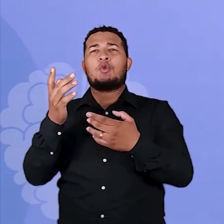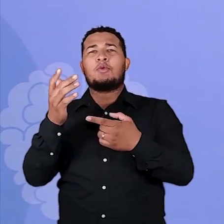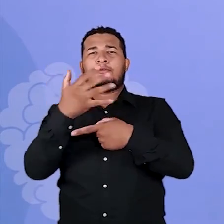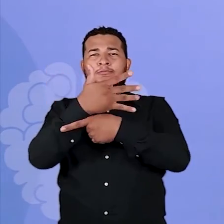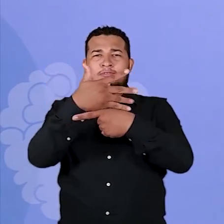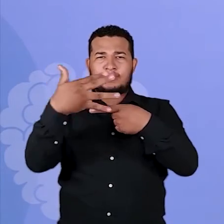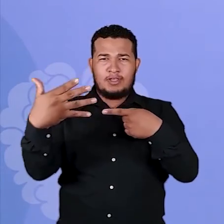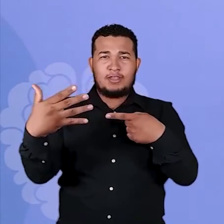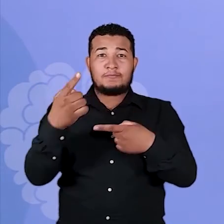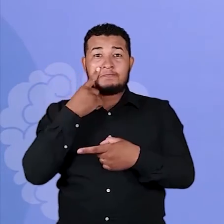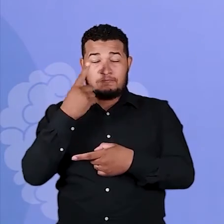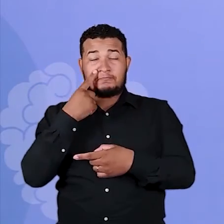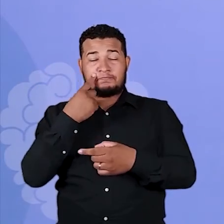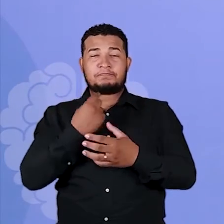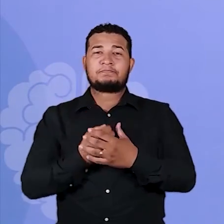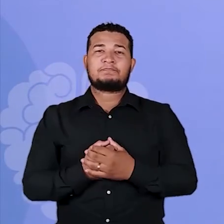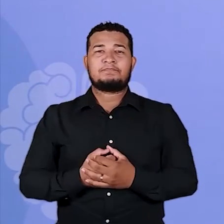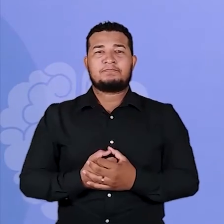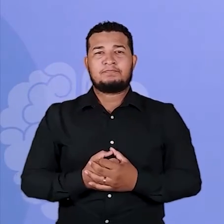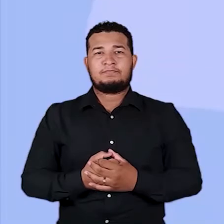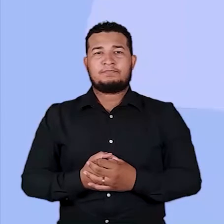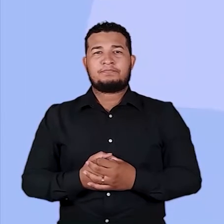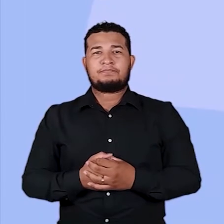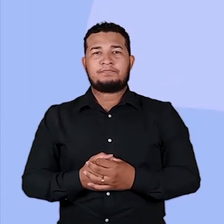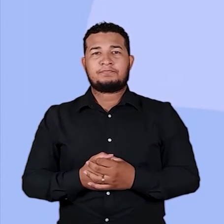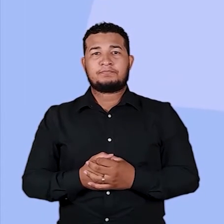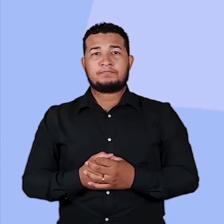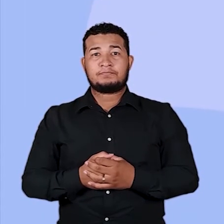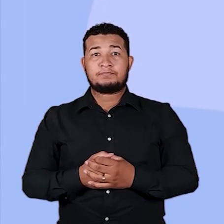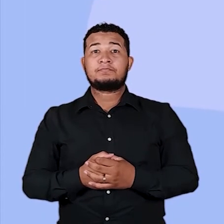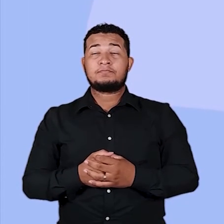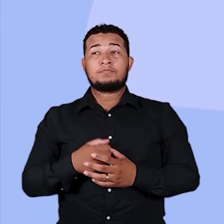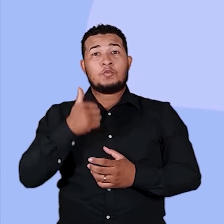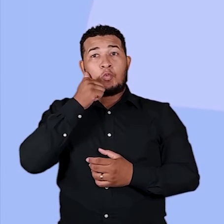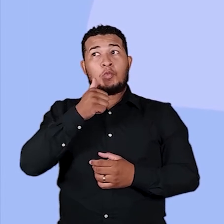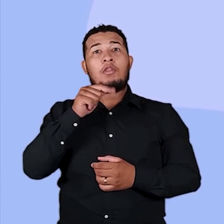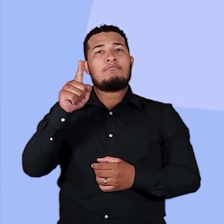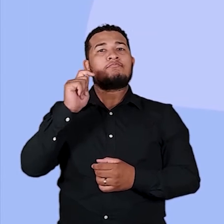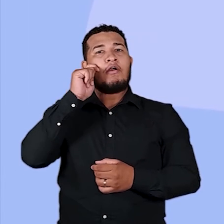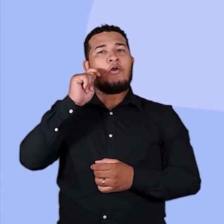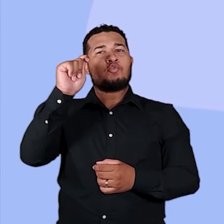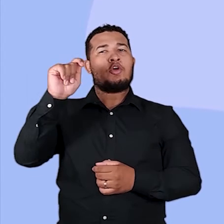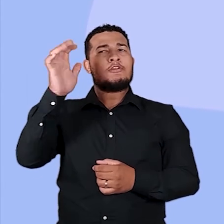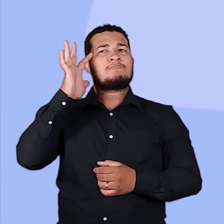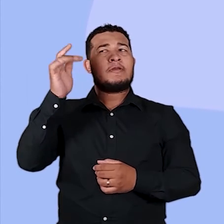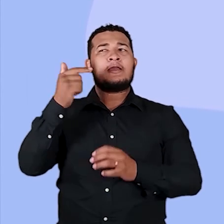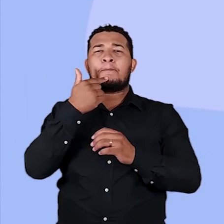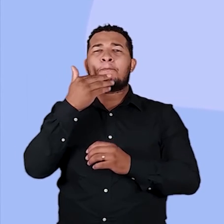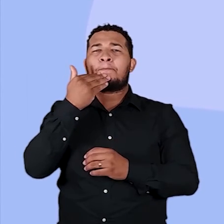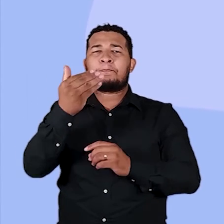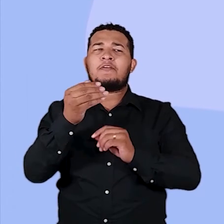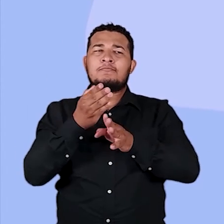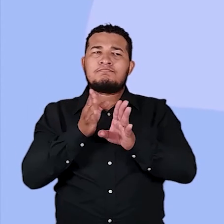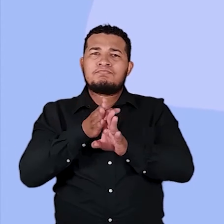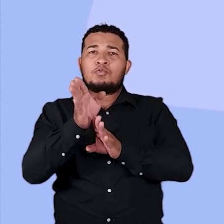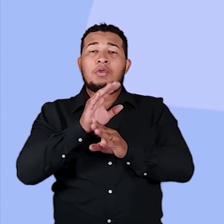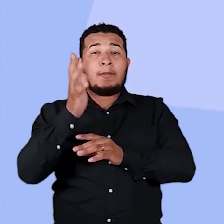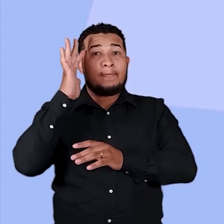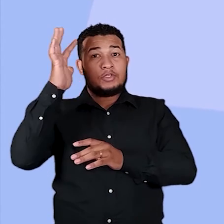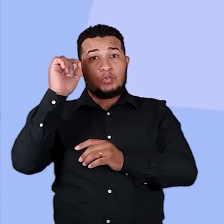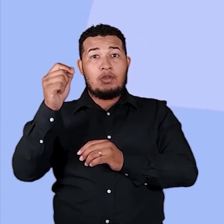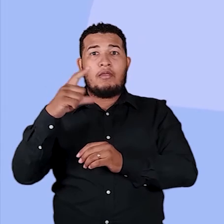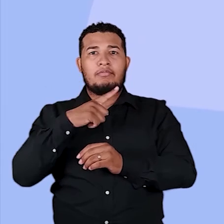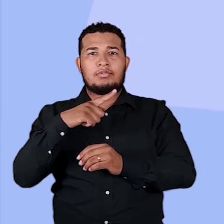em séries. Vamos ver o dilema um pouco de perto. Essa filósofa inglesa, a Philippa Foot, pede para a gente imaginar que a gente tem